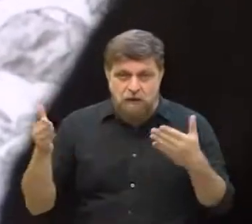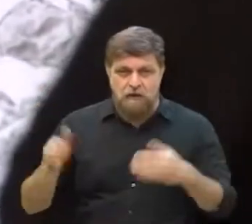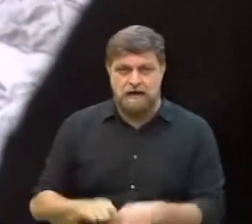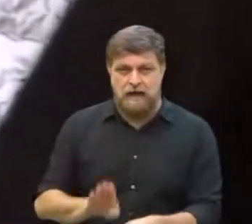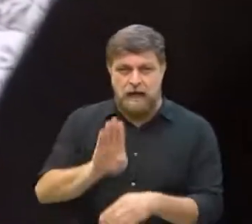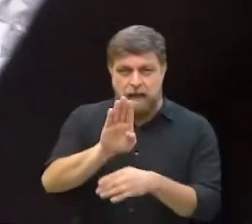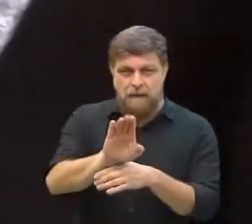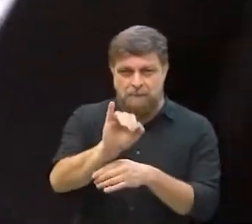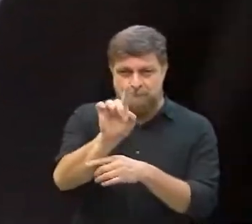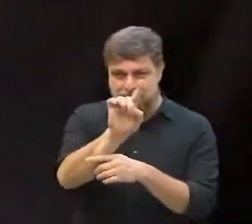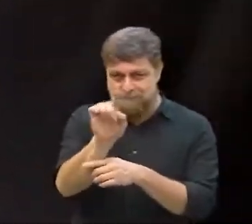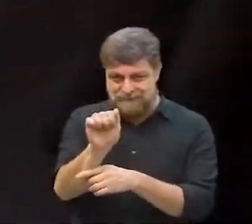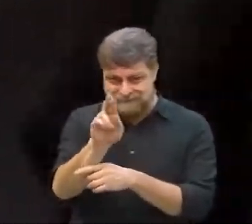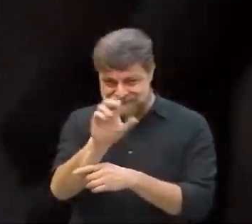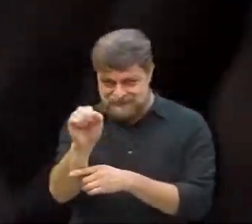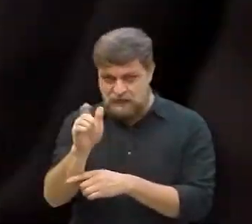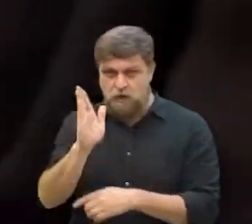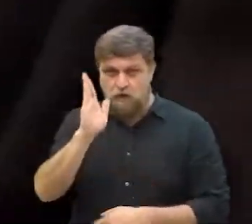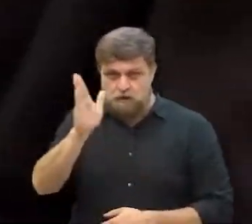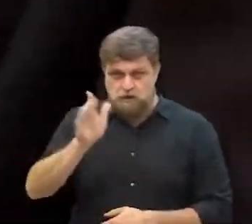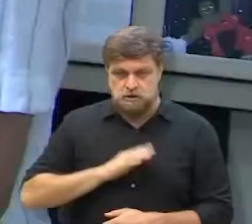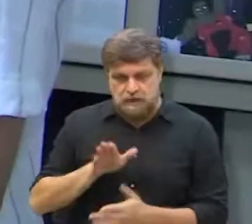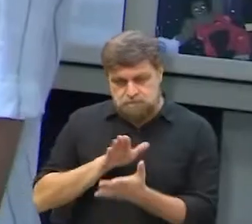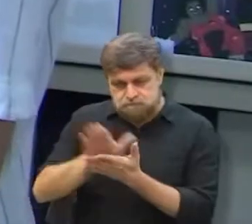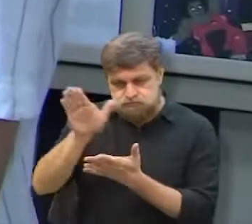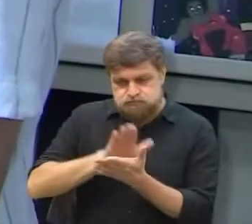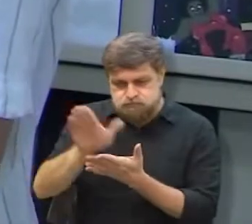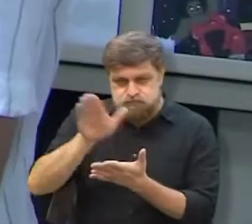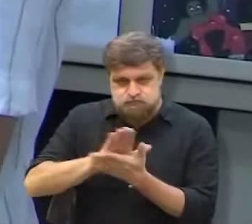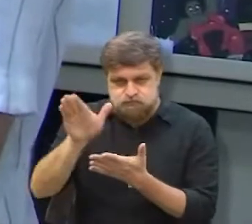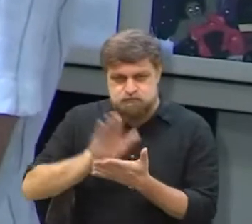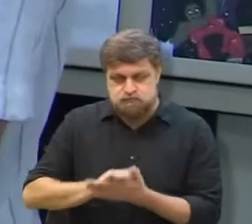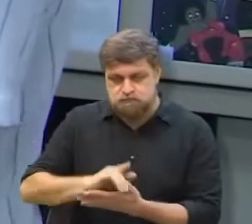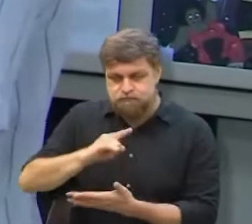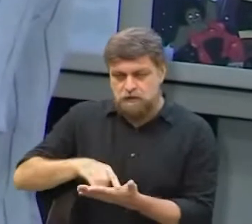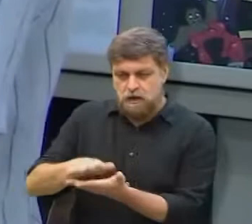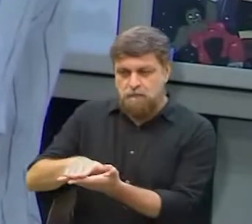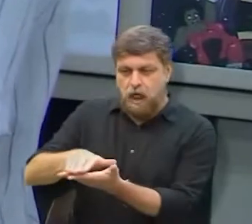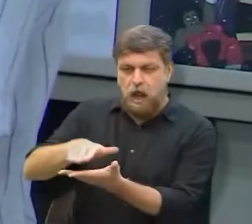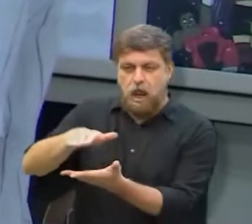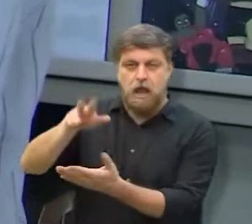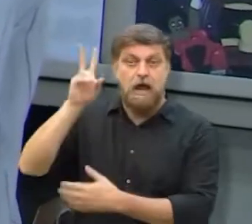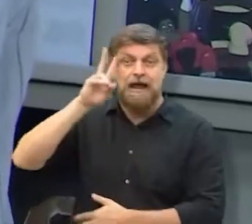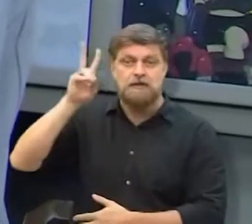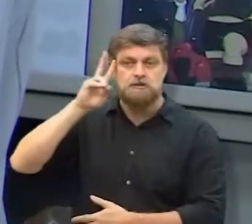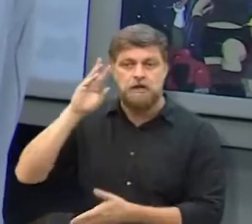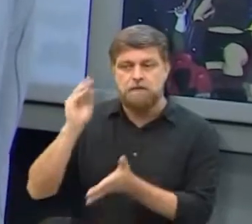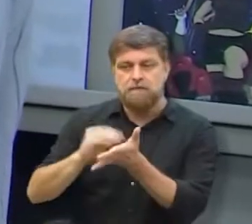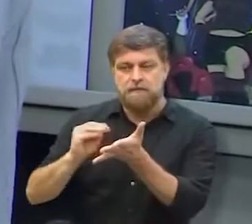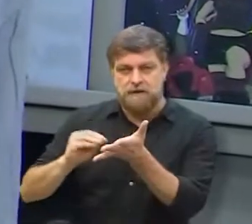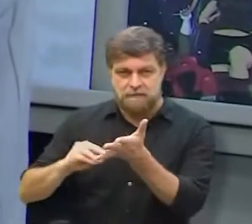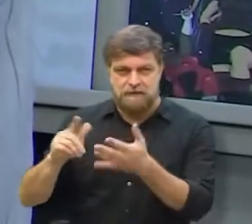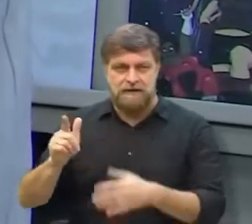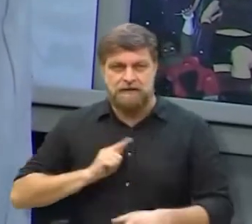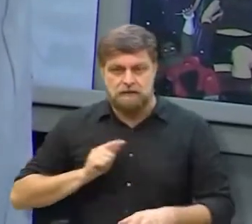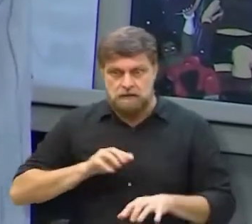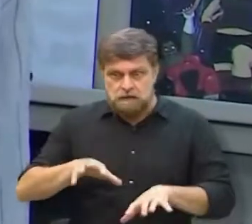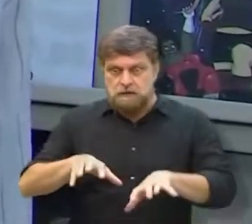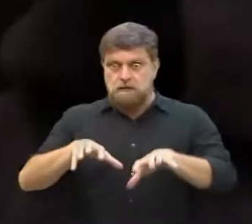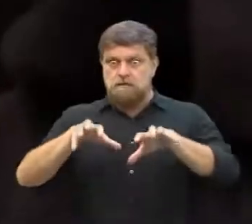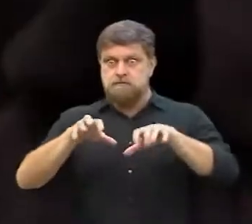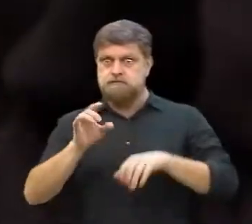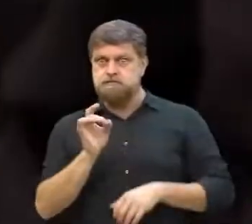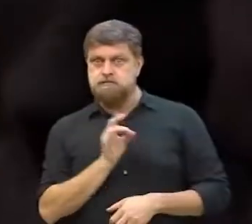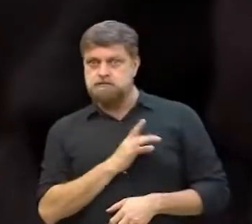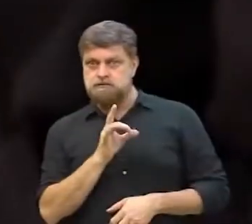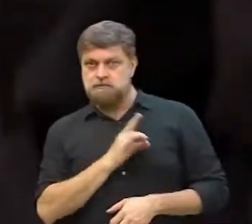Dossiê Bizarro, que se une ainda a outros quadrinhos já lançados por ele, é uma coletânea de histórias que usa e